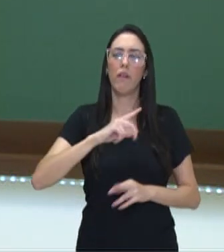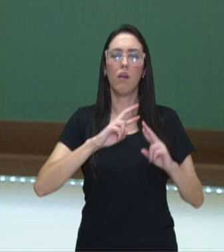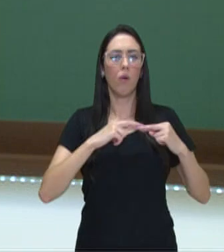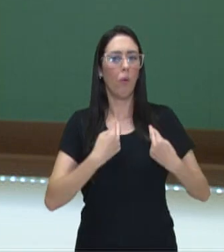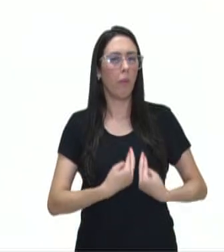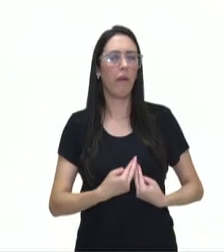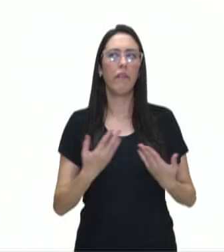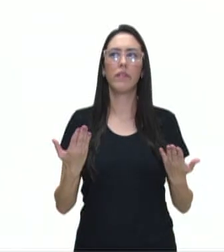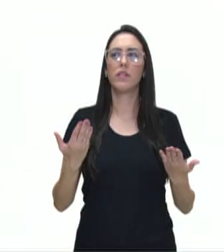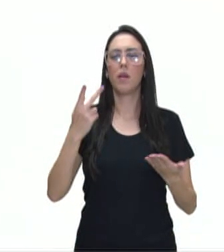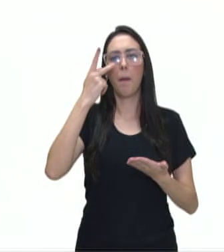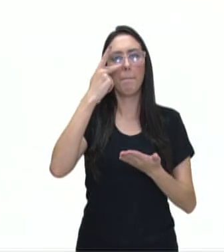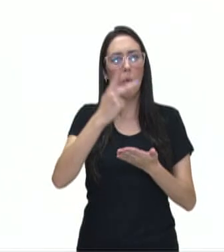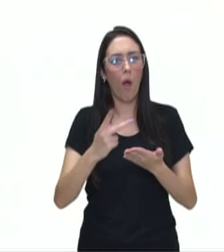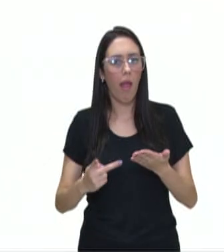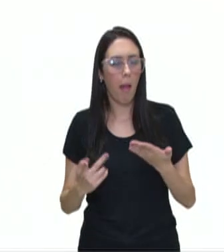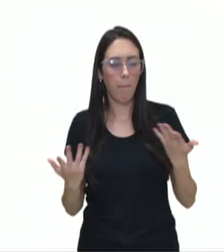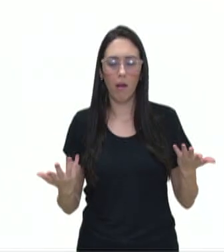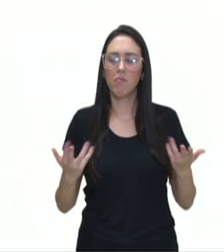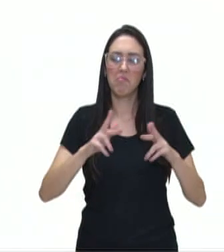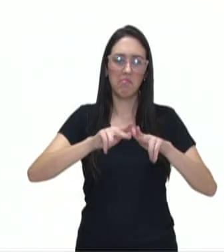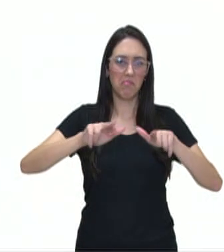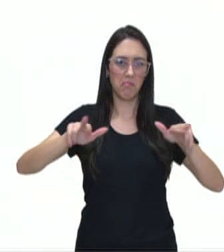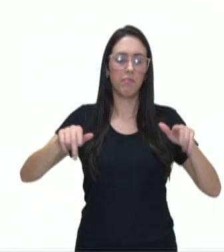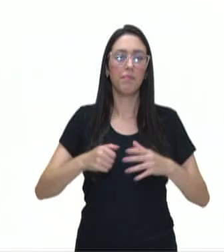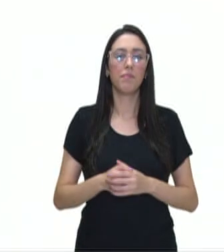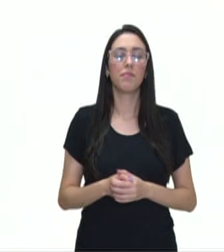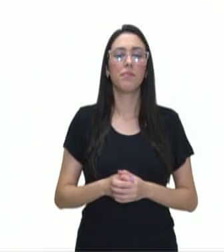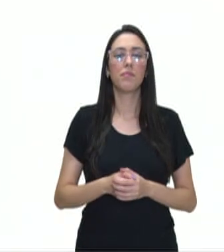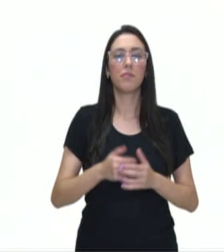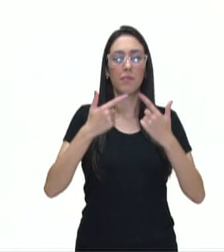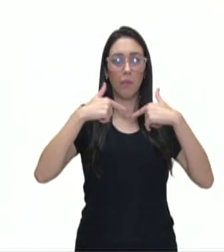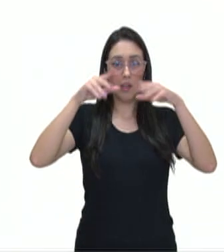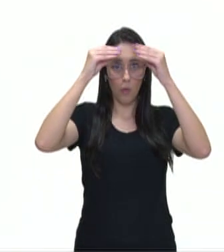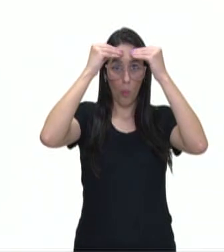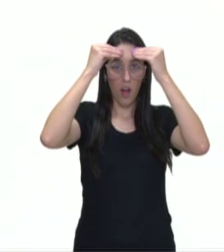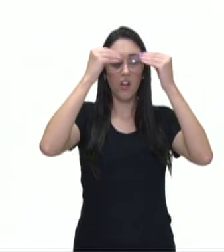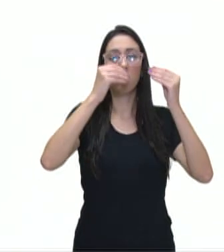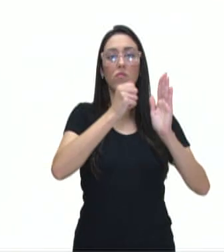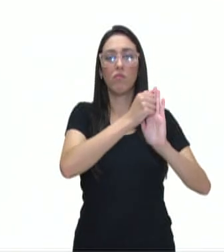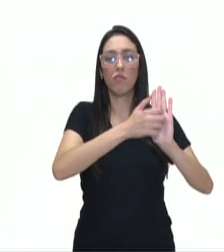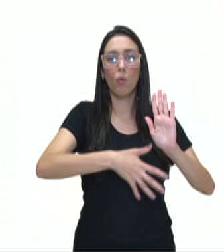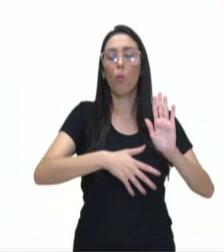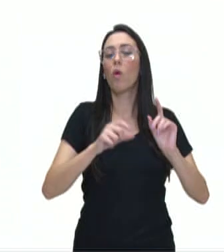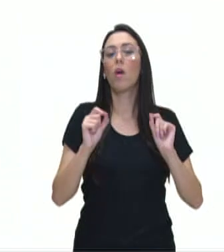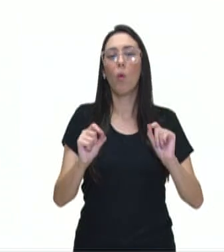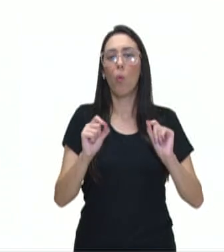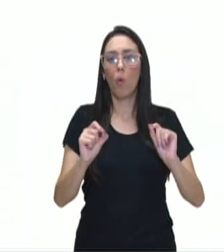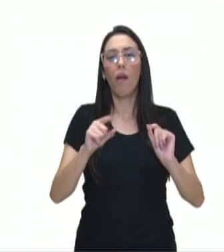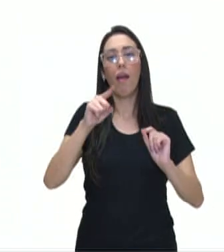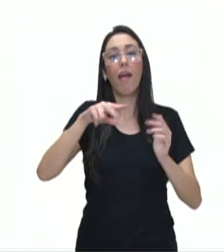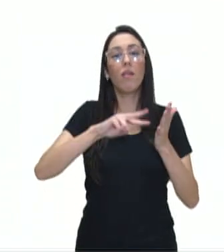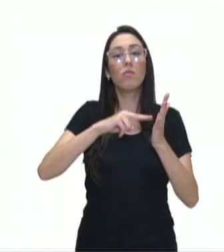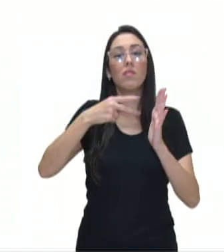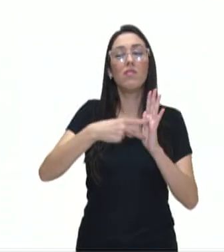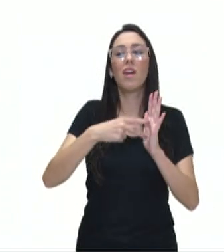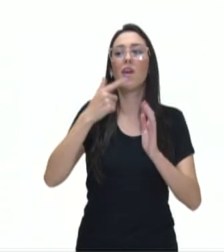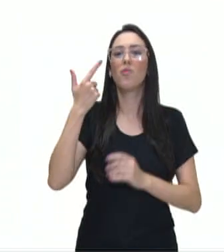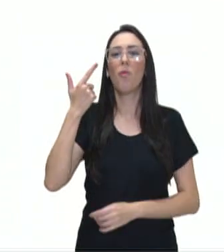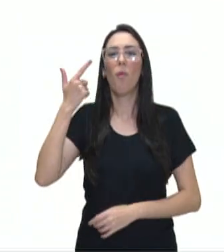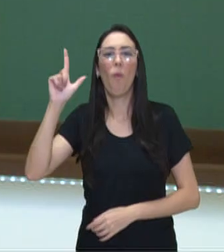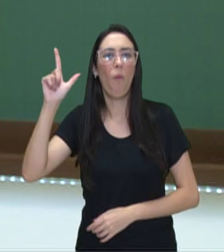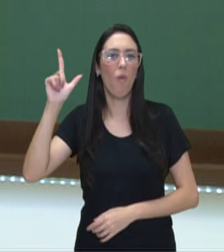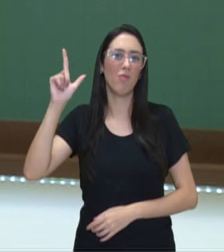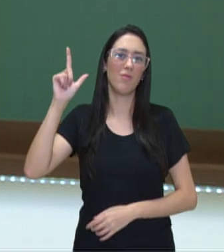poemas. As figuras de linguagem atribuem ao texto um significado que vai além ou difere do sentido